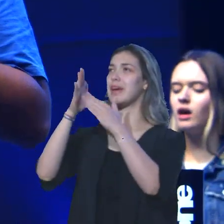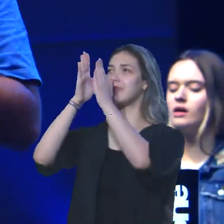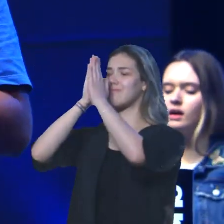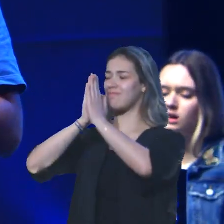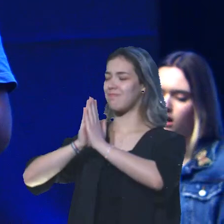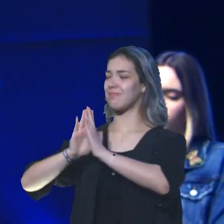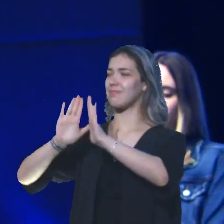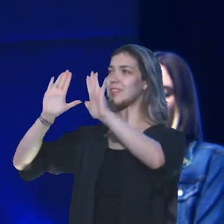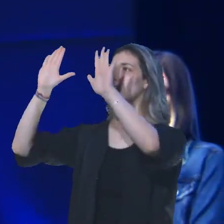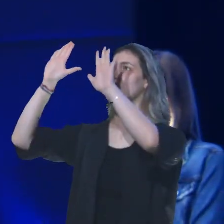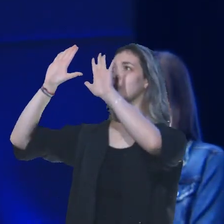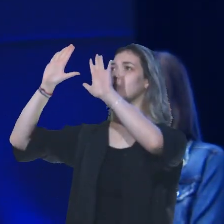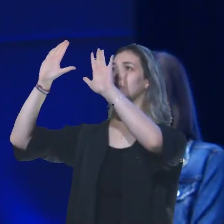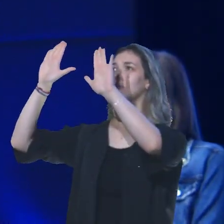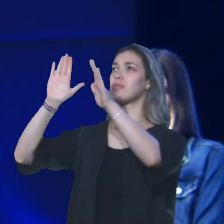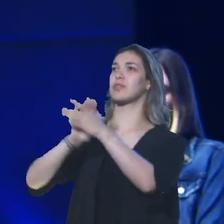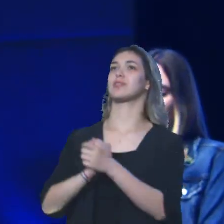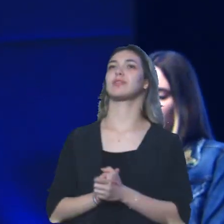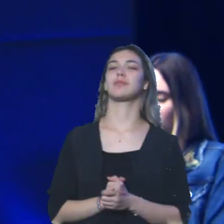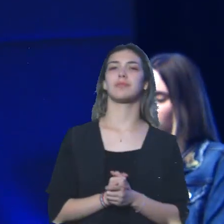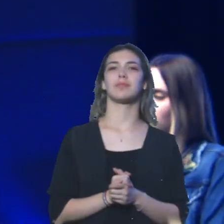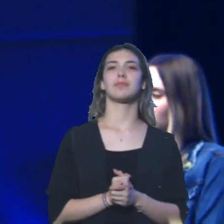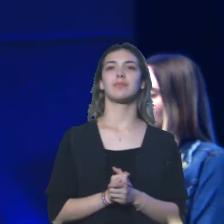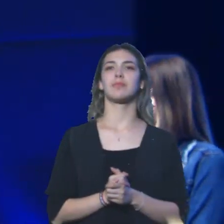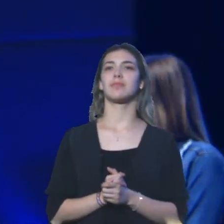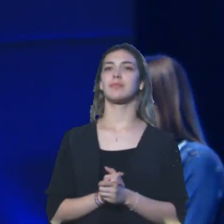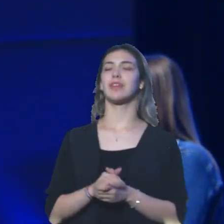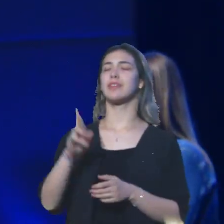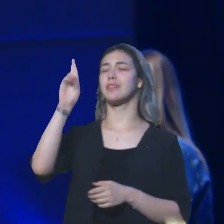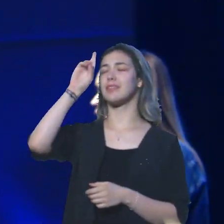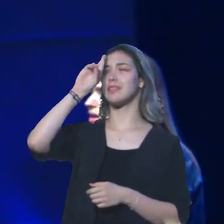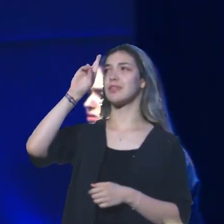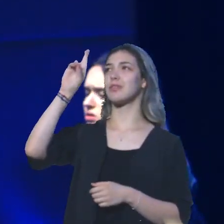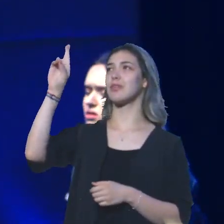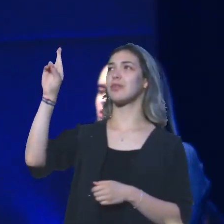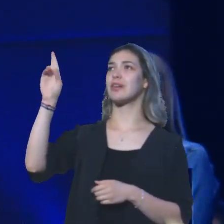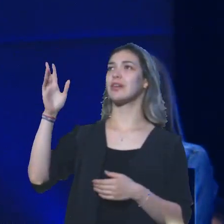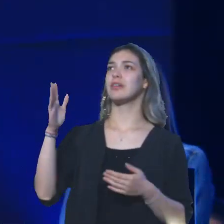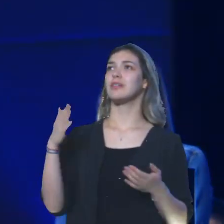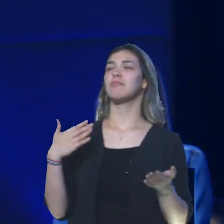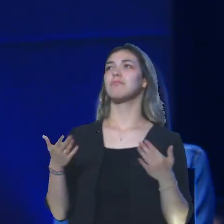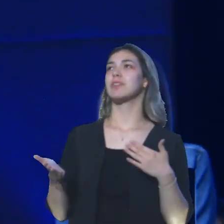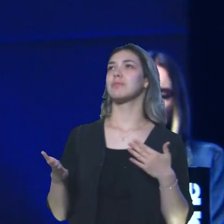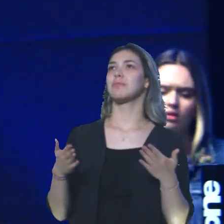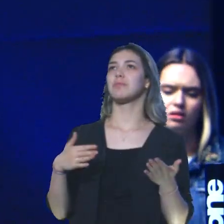impede de adorar o Senhor. Senhor, às vezes a minha falta de fé